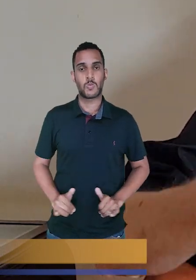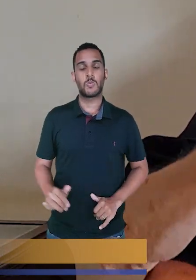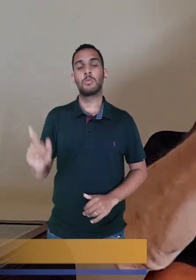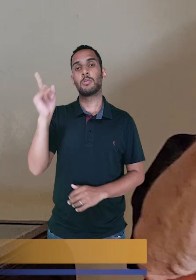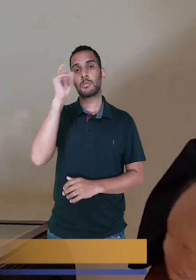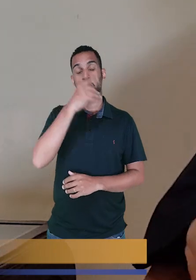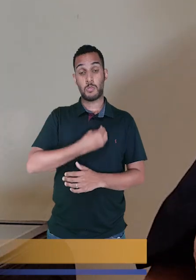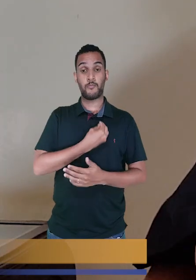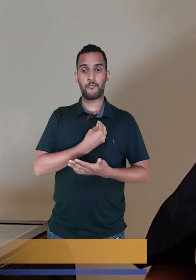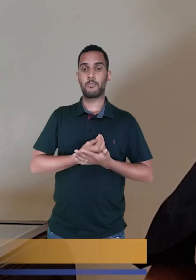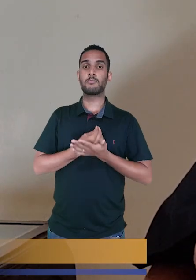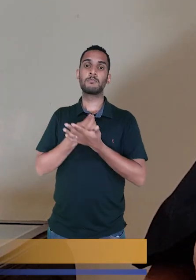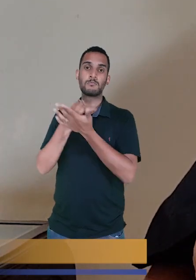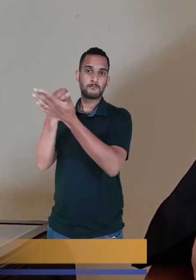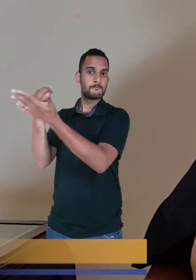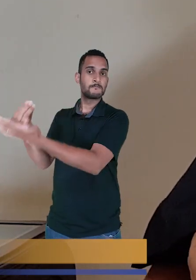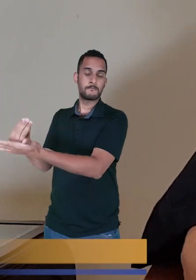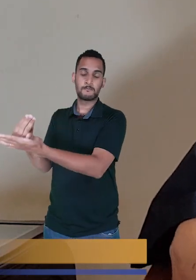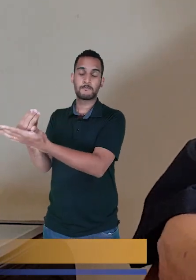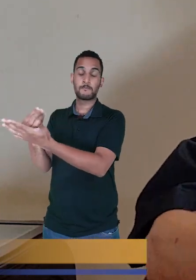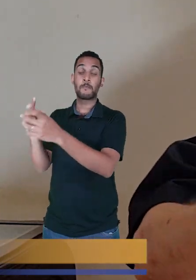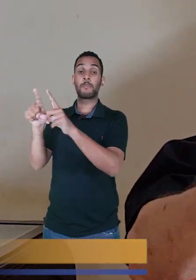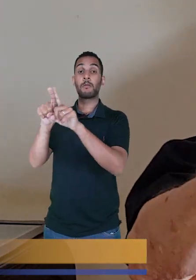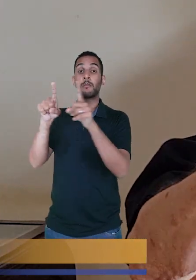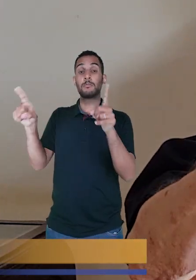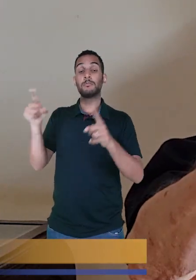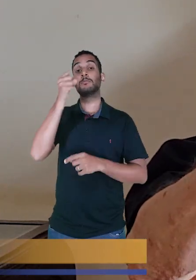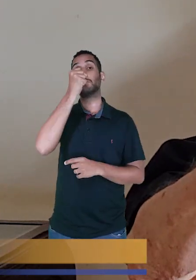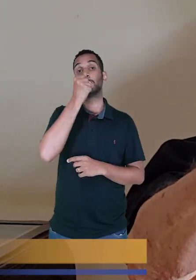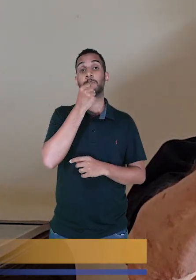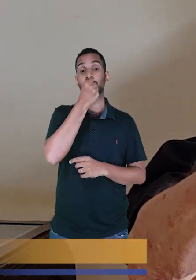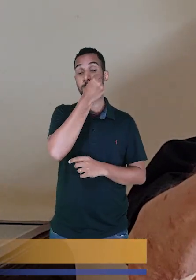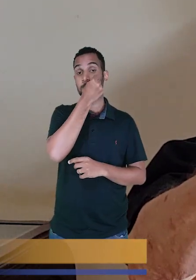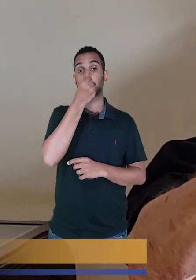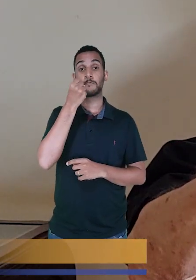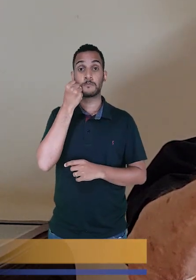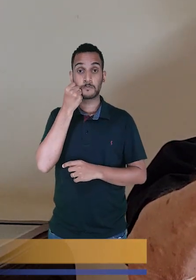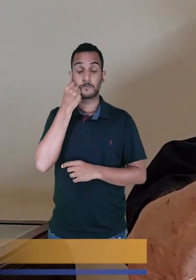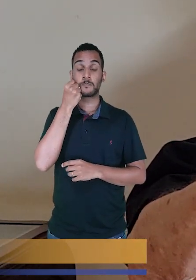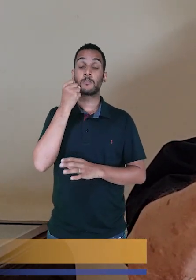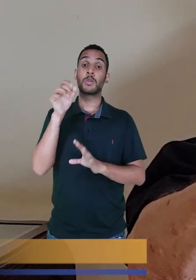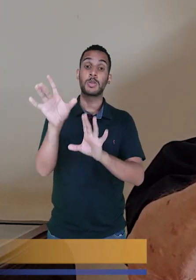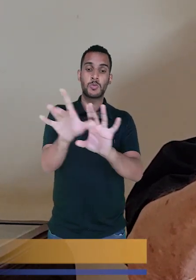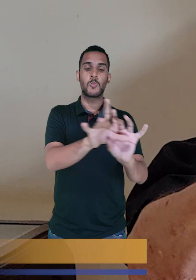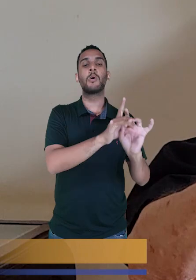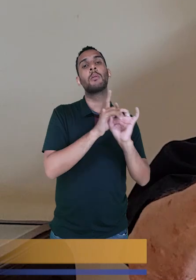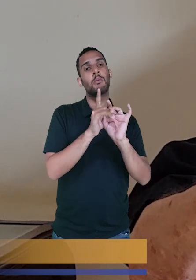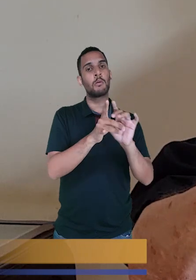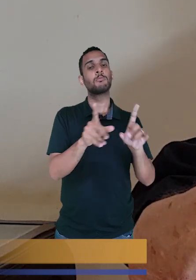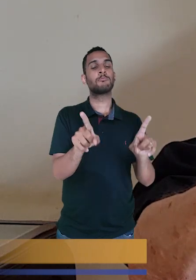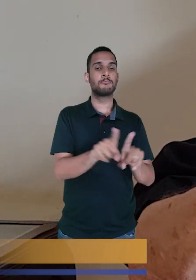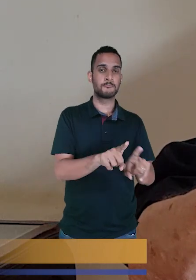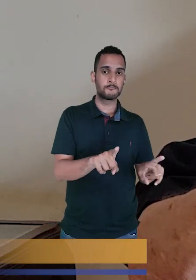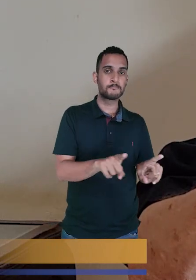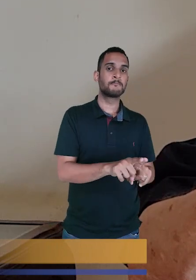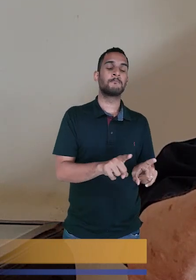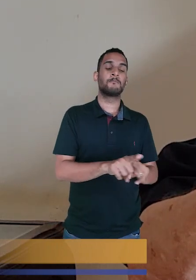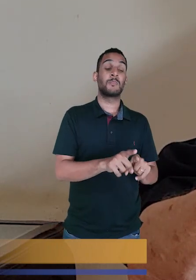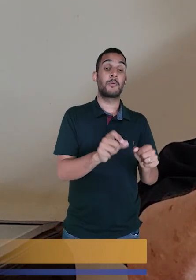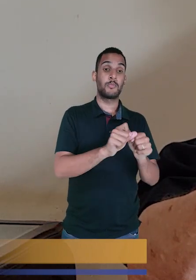se fosse um holocausto. Mas era um sacrifício de comunhão